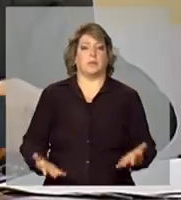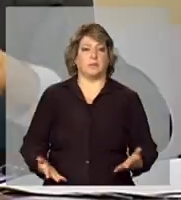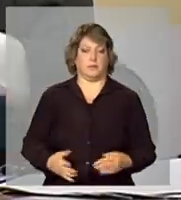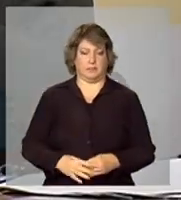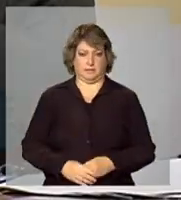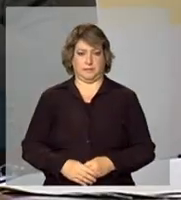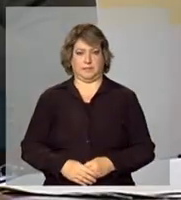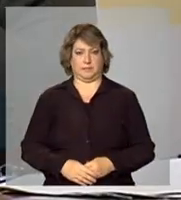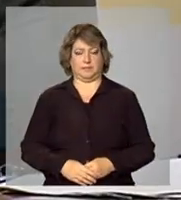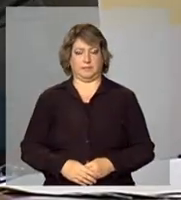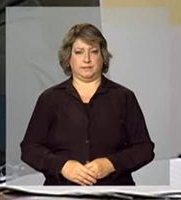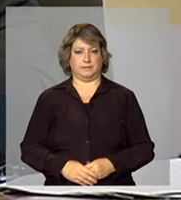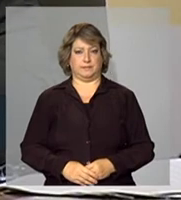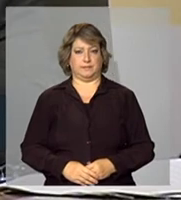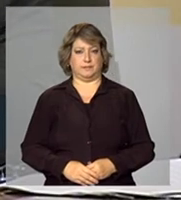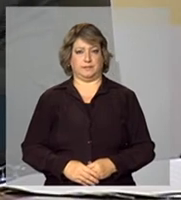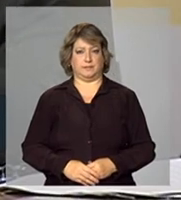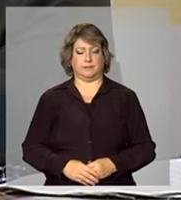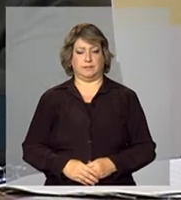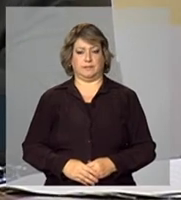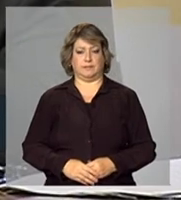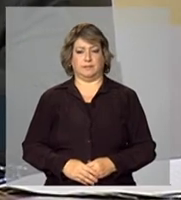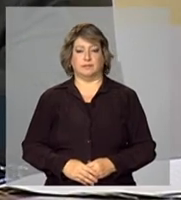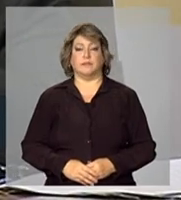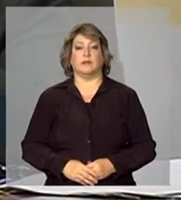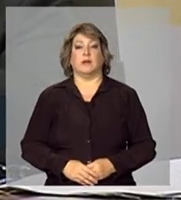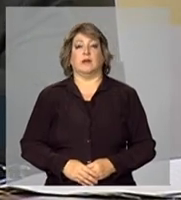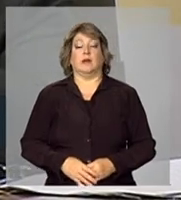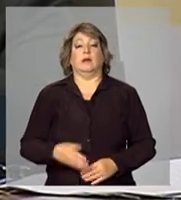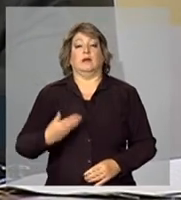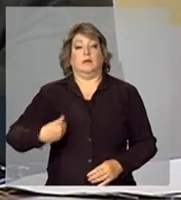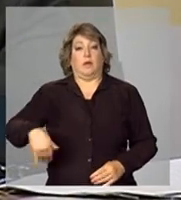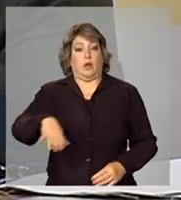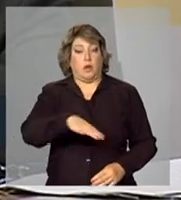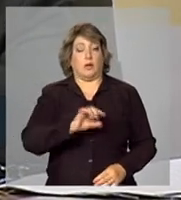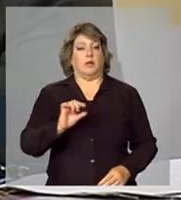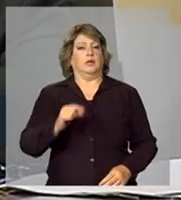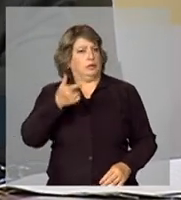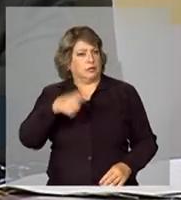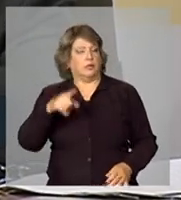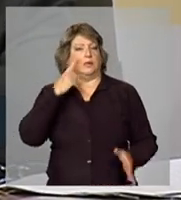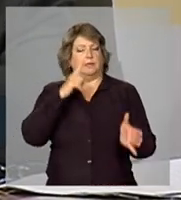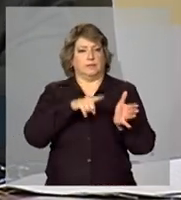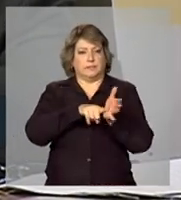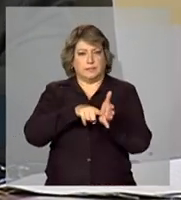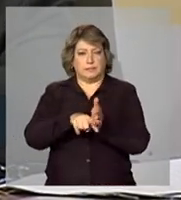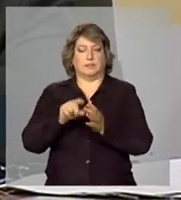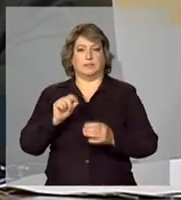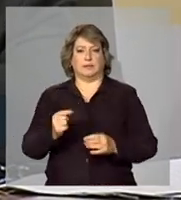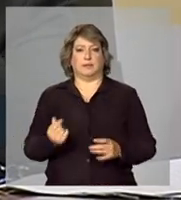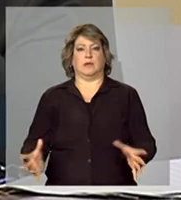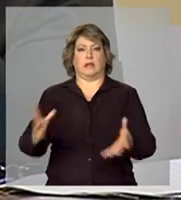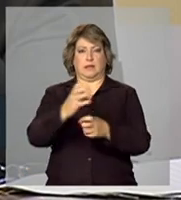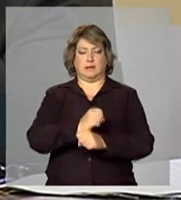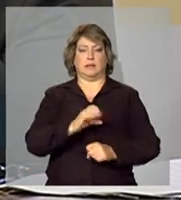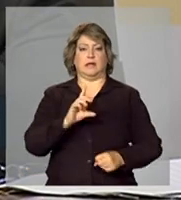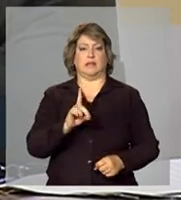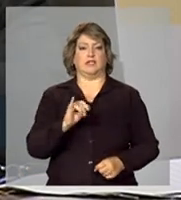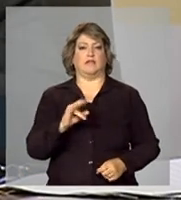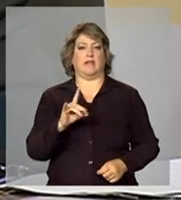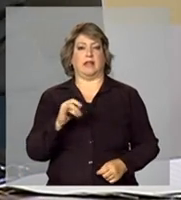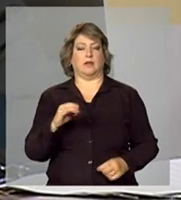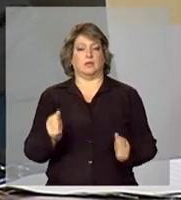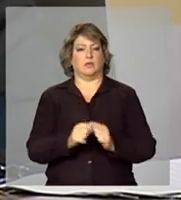financeiras e a nossa reavaliarmos a receita de videiros Mas isso não quer dizer